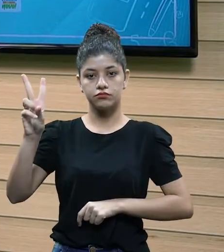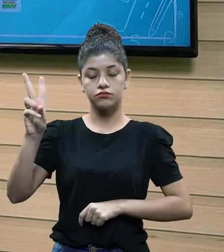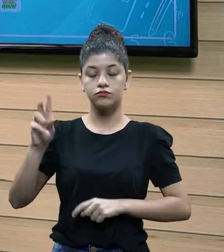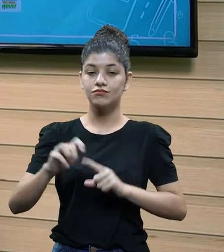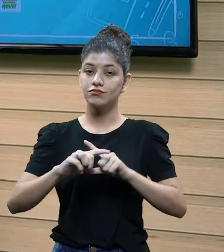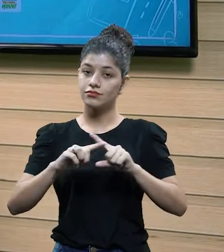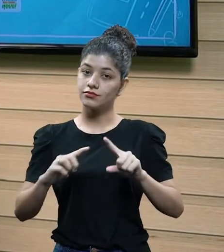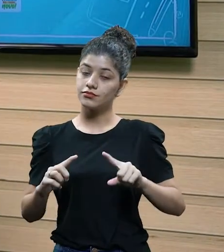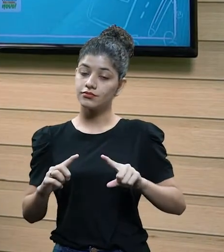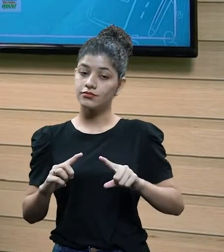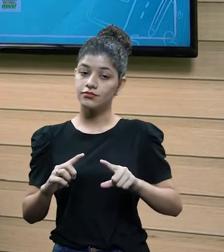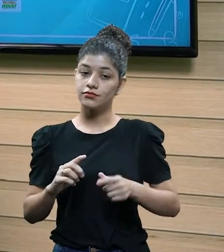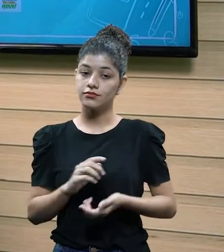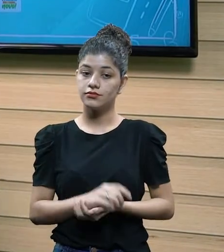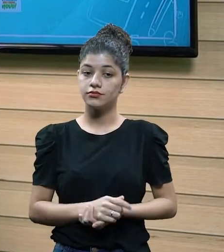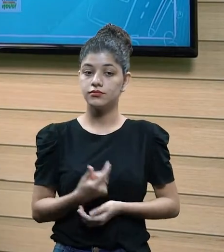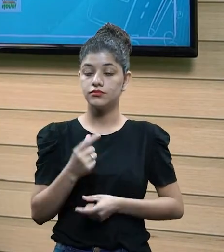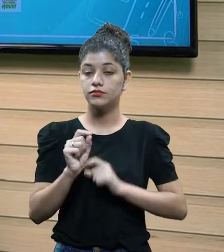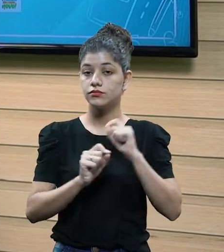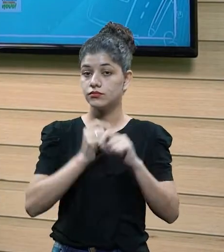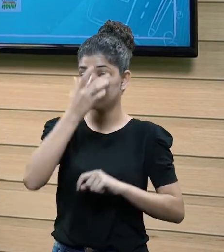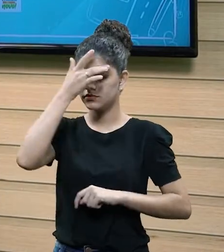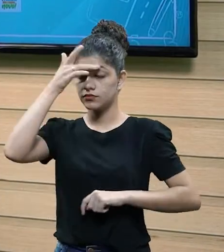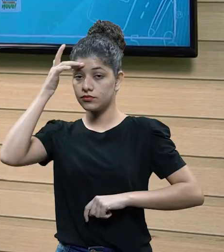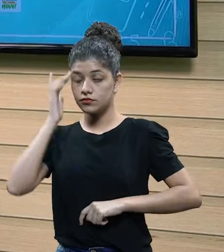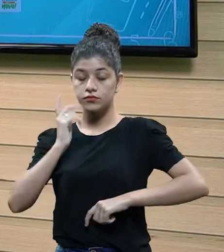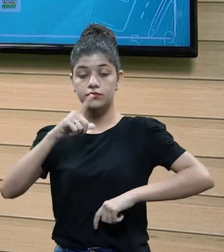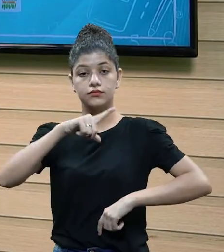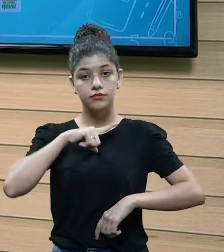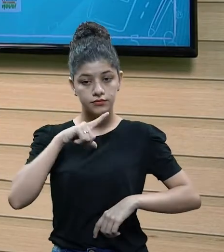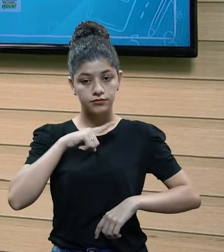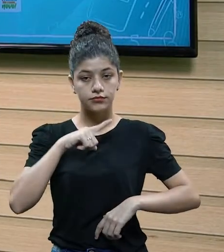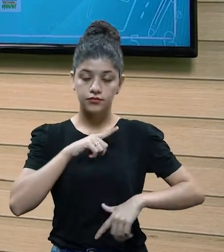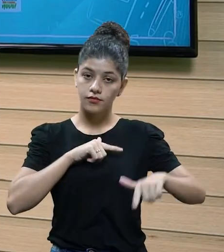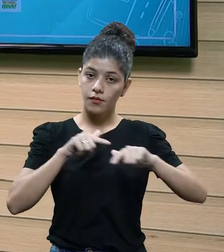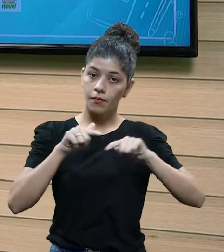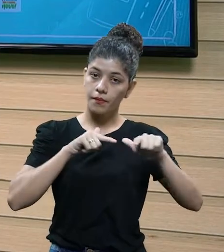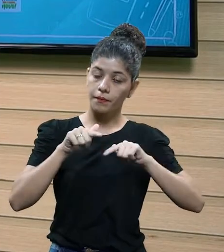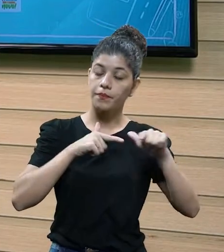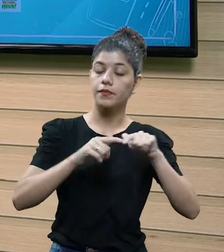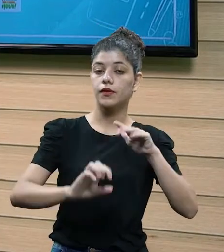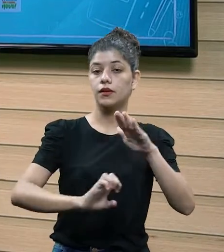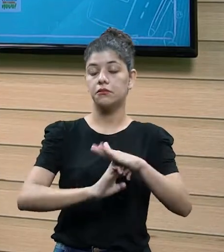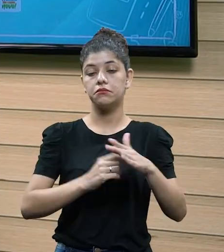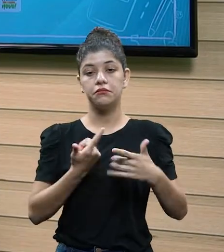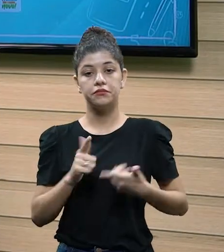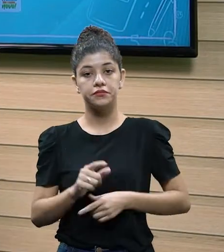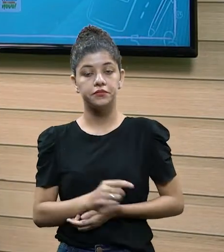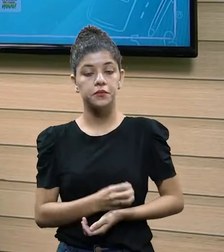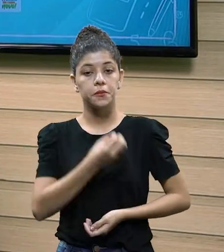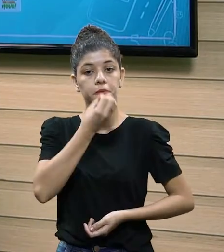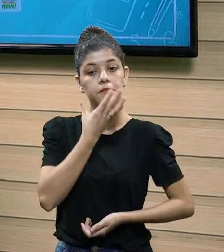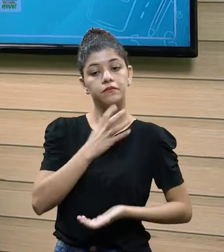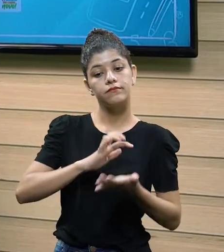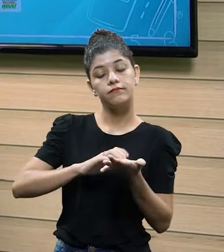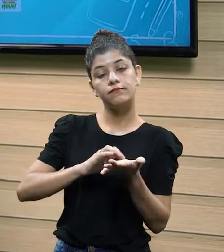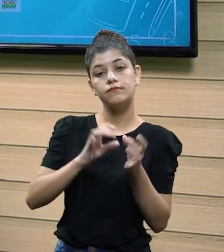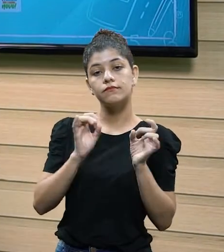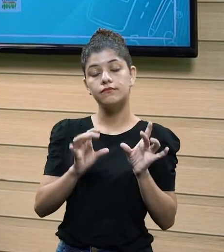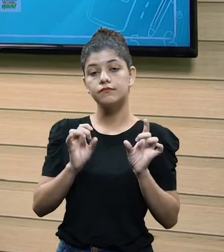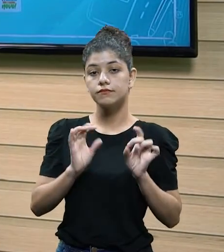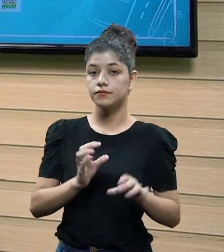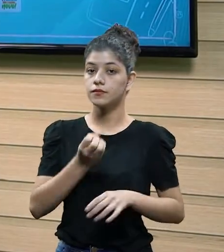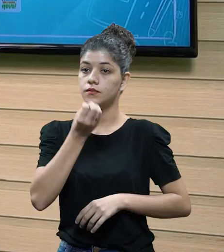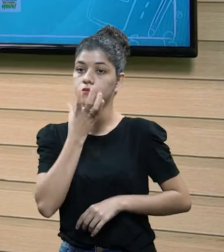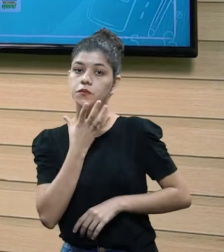produto ele vai ter valor no mercado muito por causa das pessoas que estão nessa organização. Então não adianta eu ter um bom celular para vender,